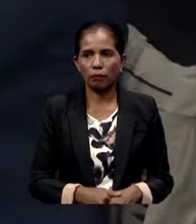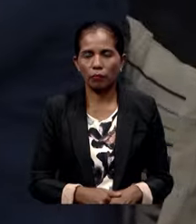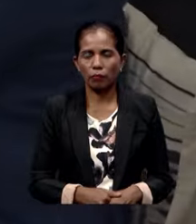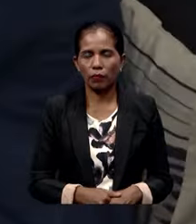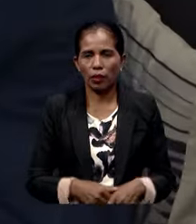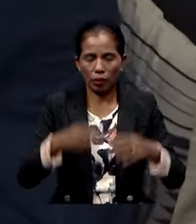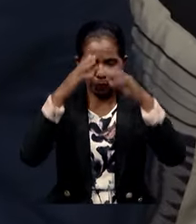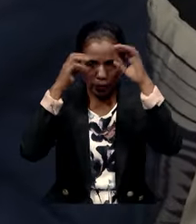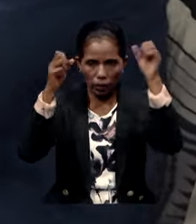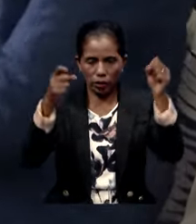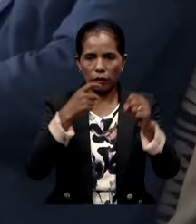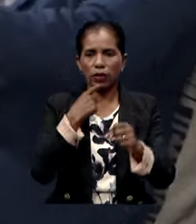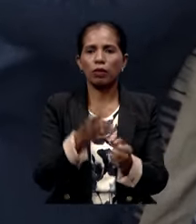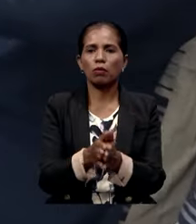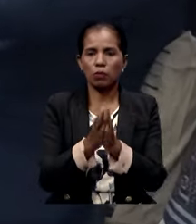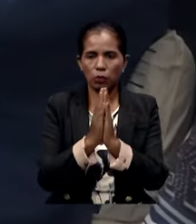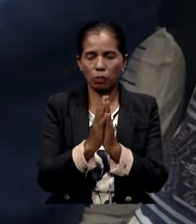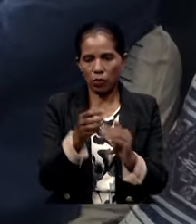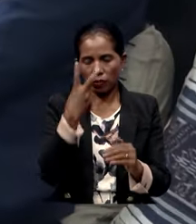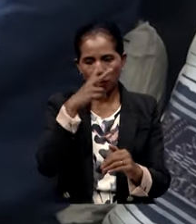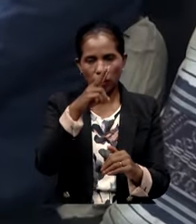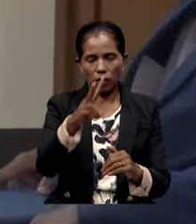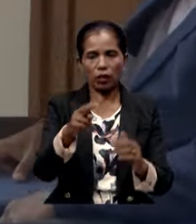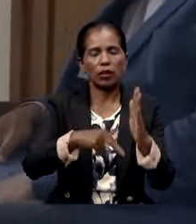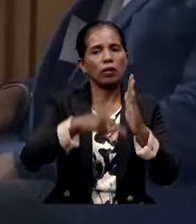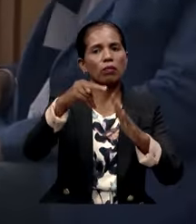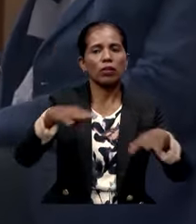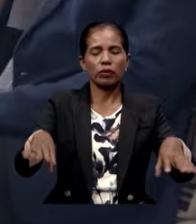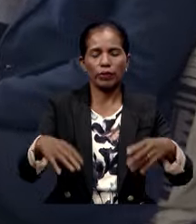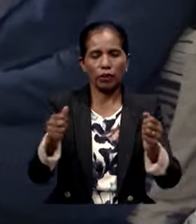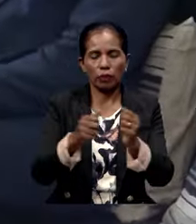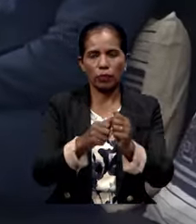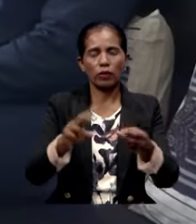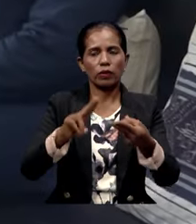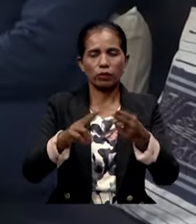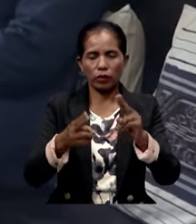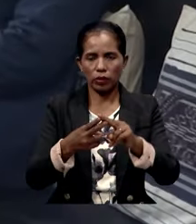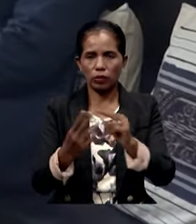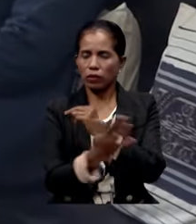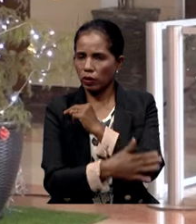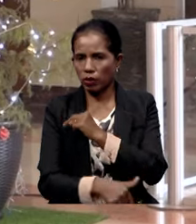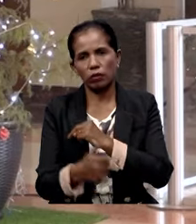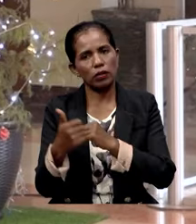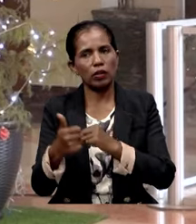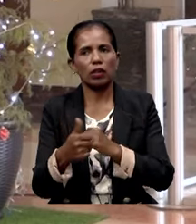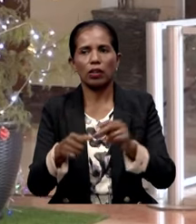sugere para haré nível da cooperação com o vizinho Sira, a tubele